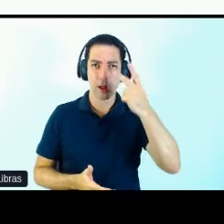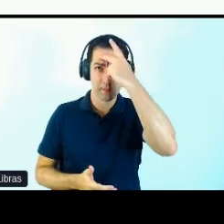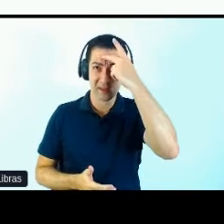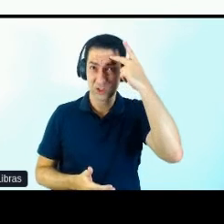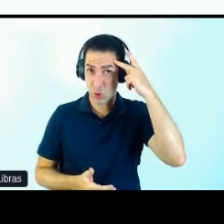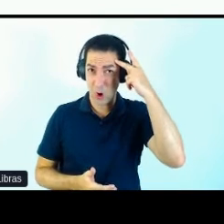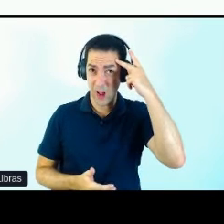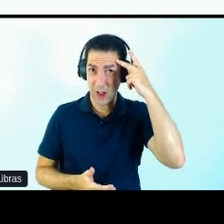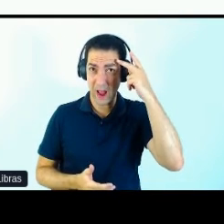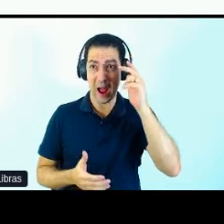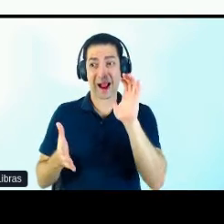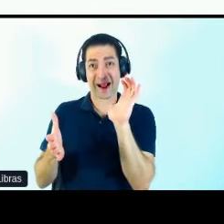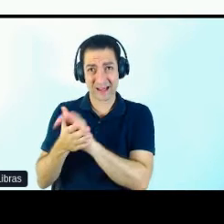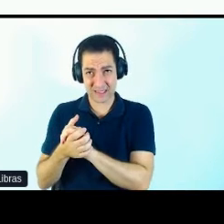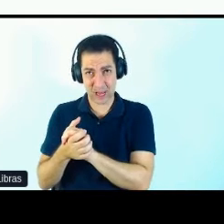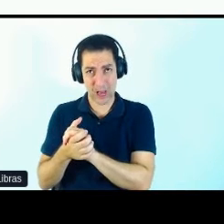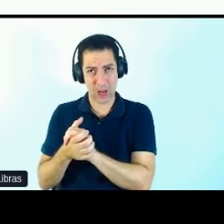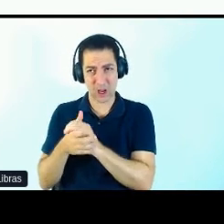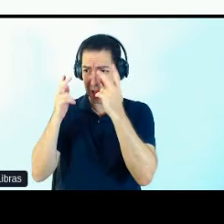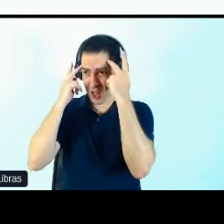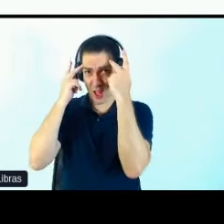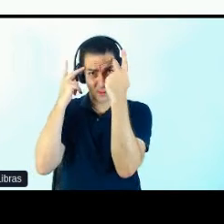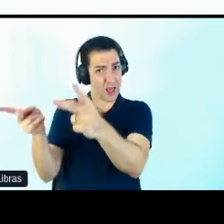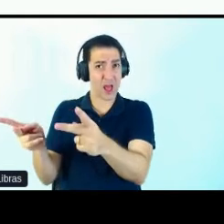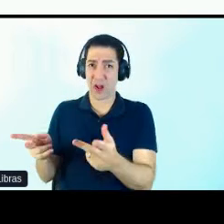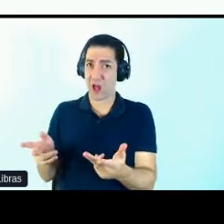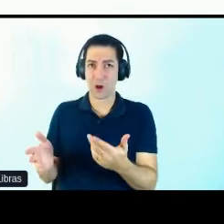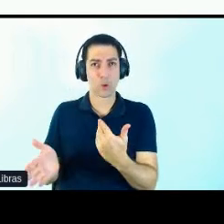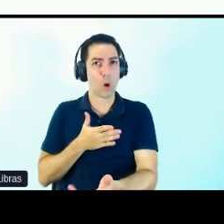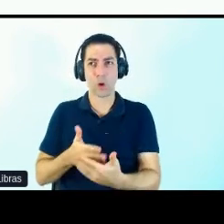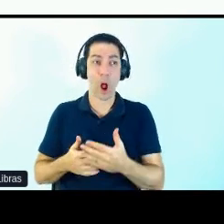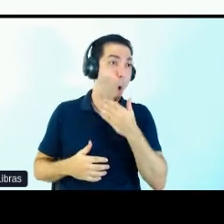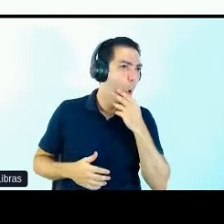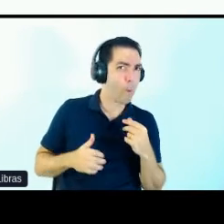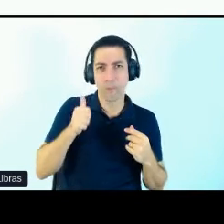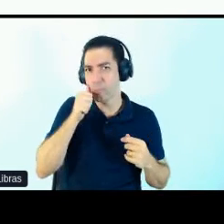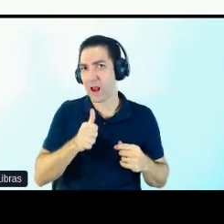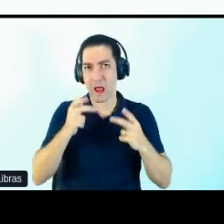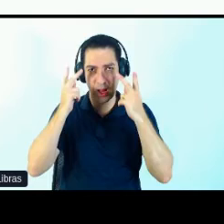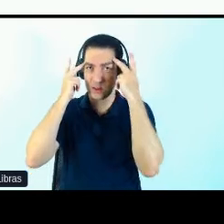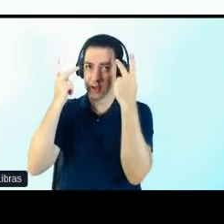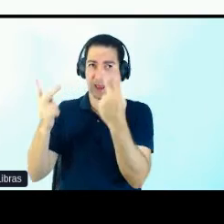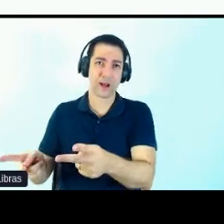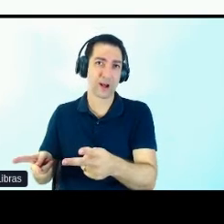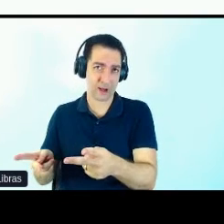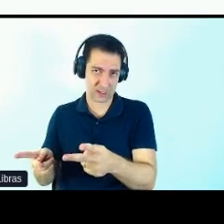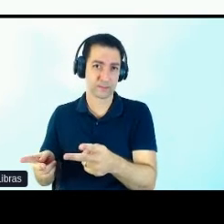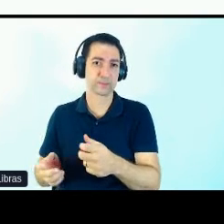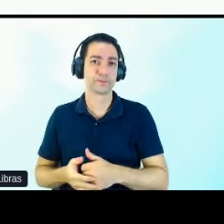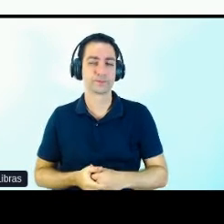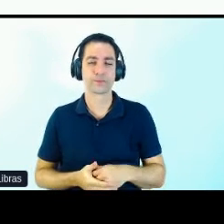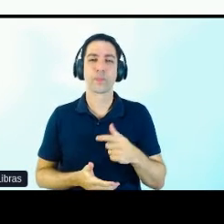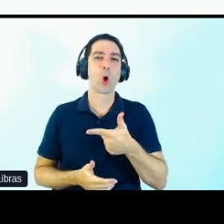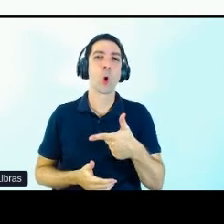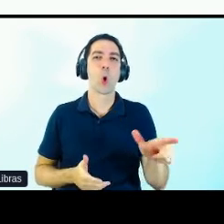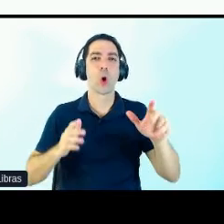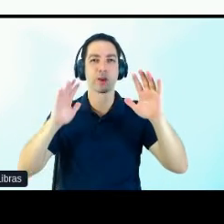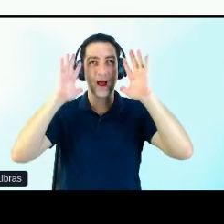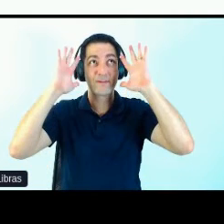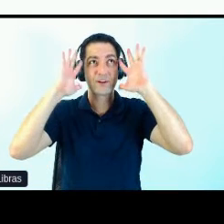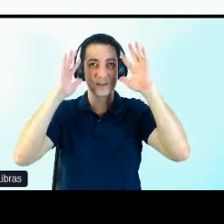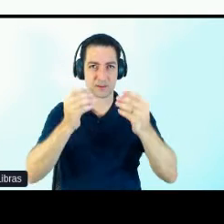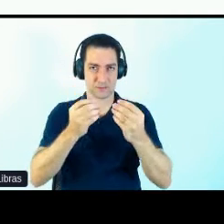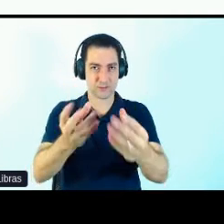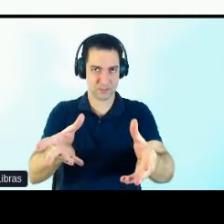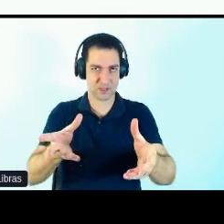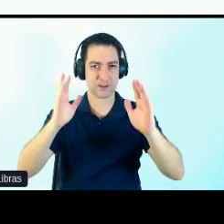sobre ter filhos. E outras reflexões que a gente pode trazer aqui, do quão diferente essa cobrança entre um homem e